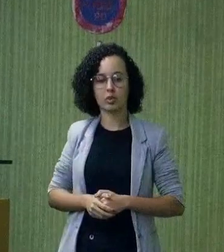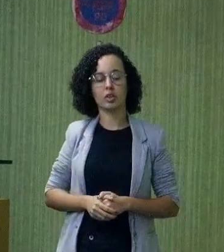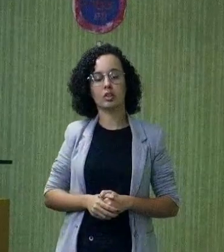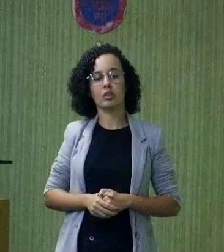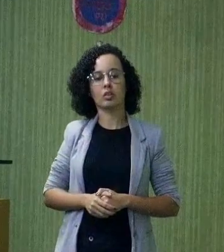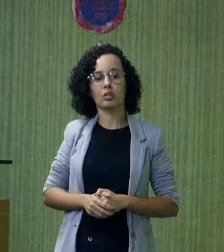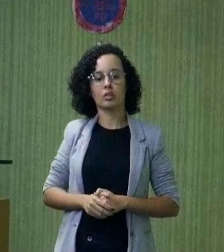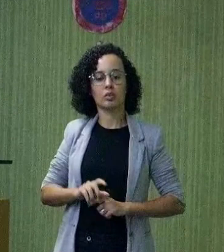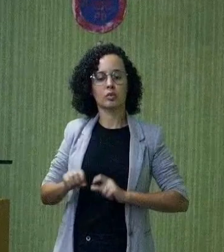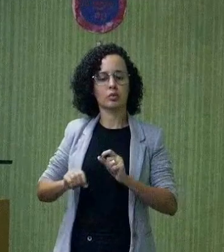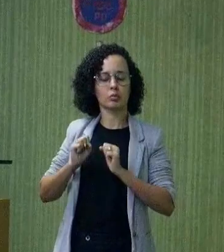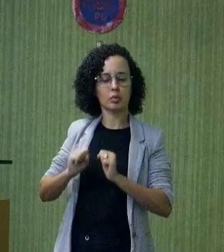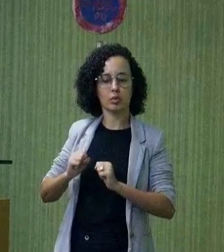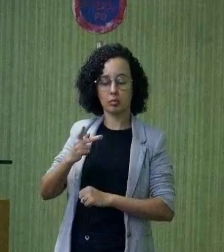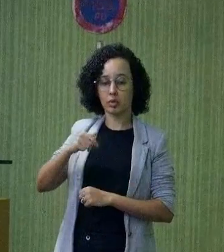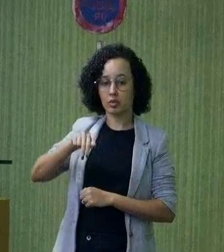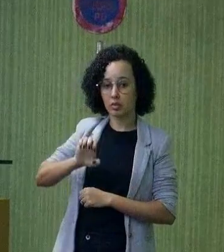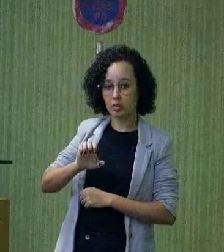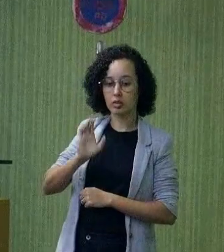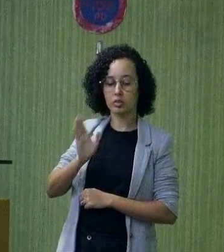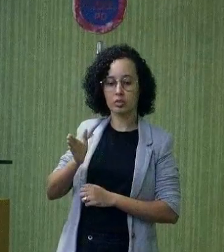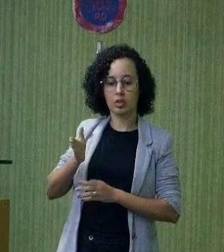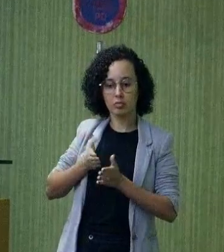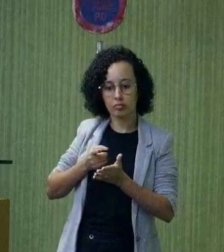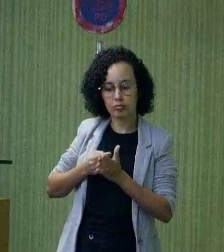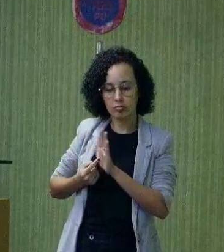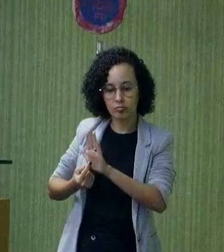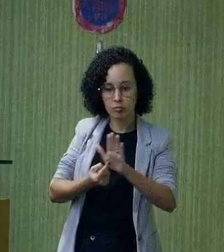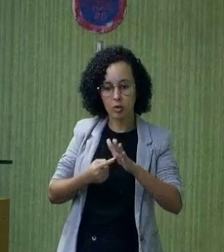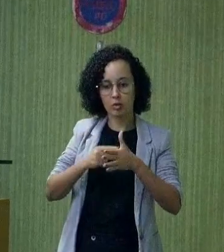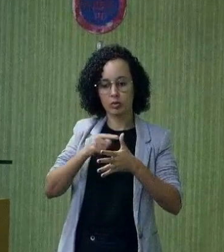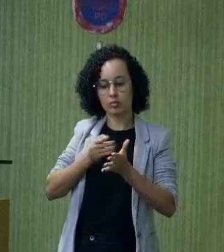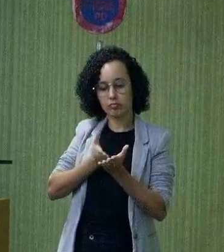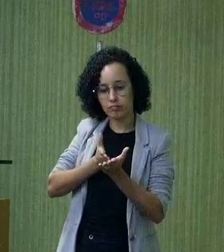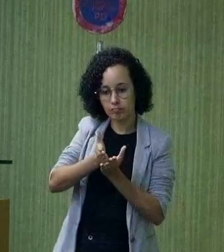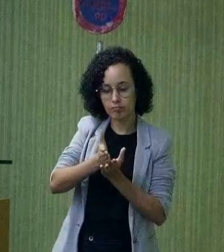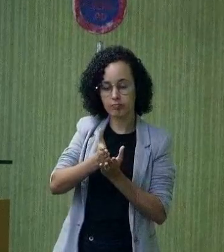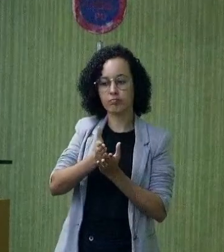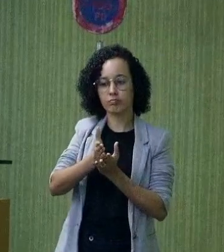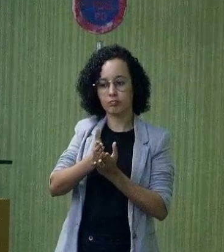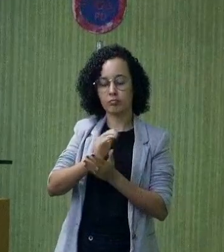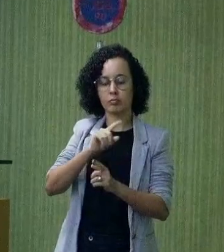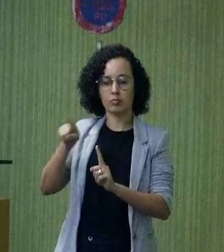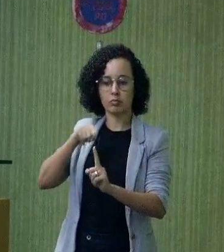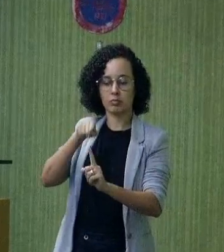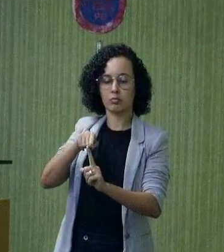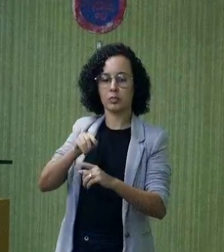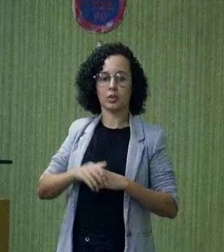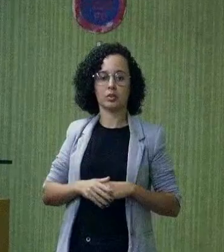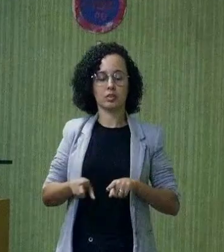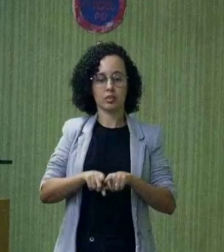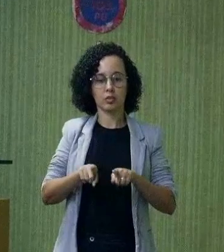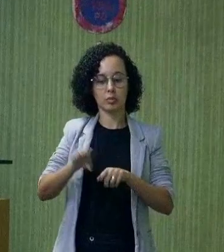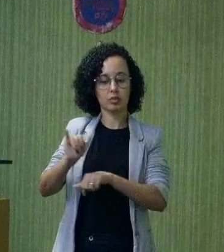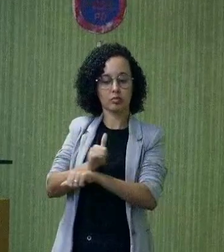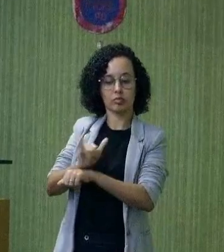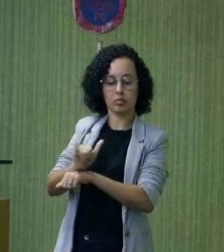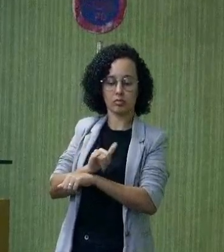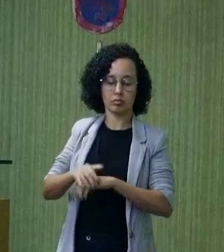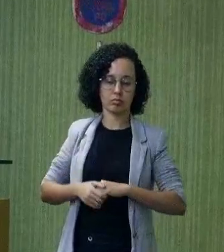pode veja que o próprio pne já dá de certa forma diretrizes as metas que são as transformações sociais que se espera e as